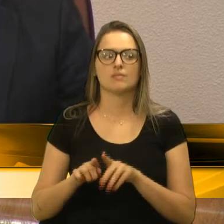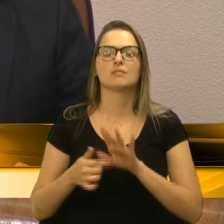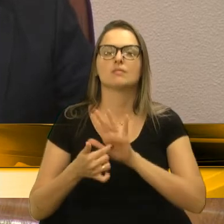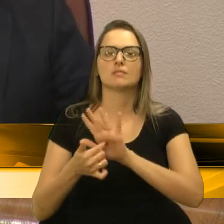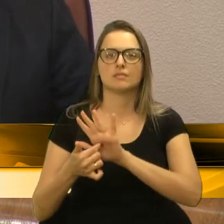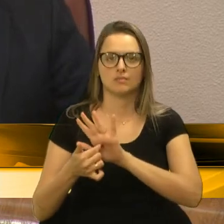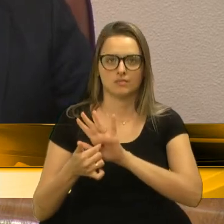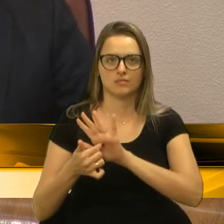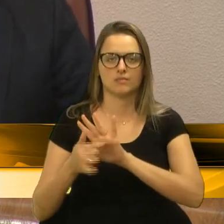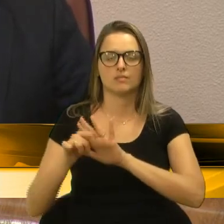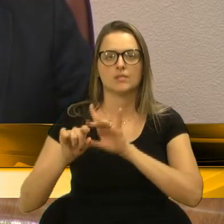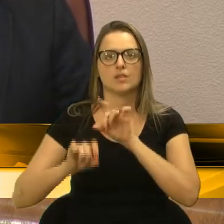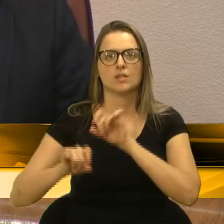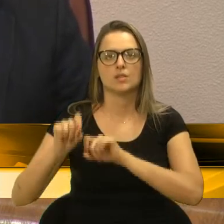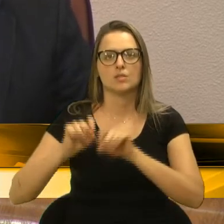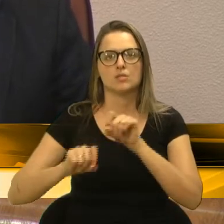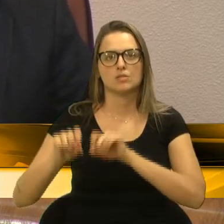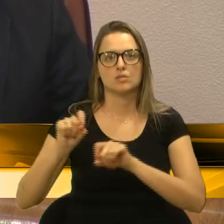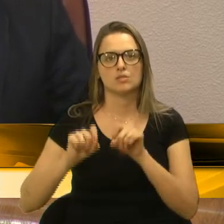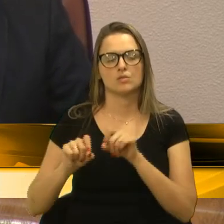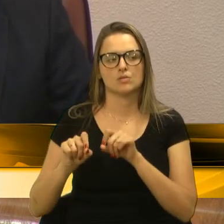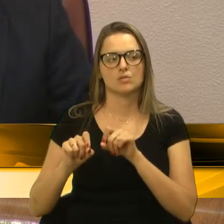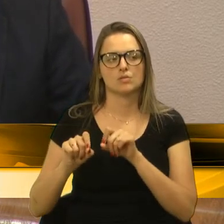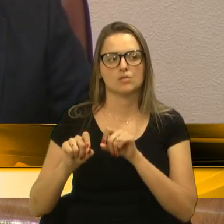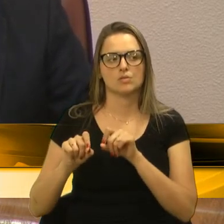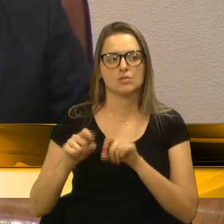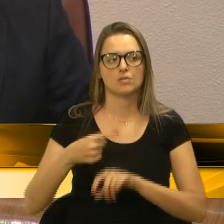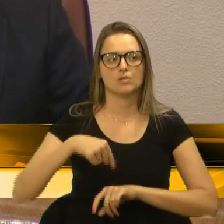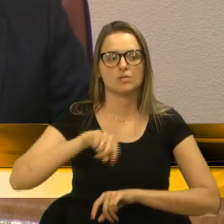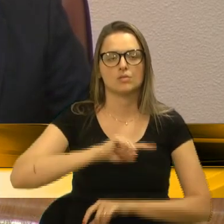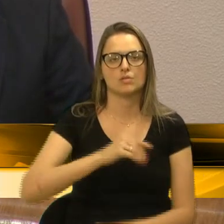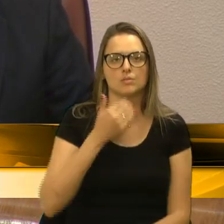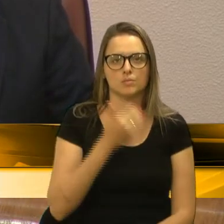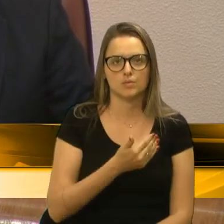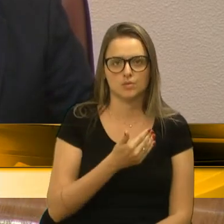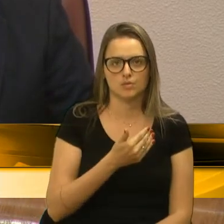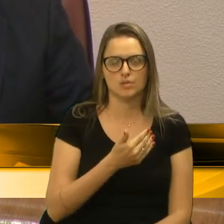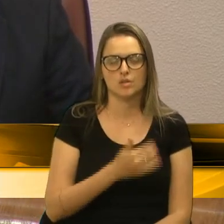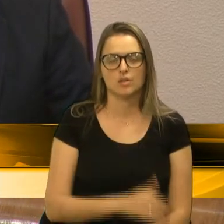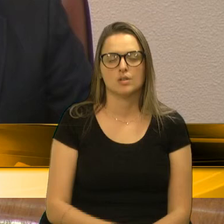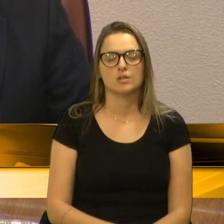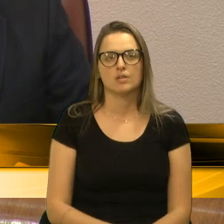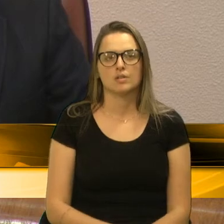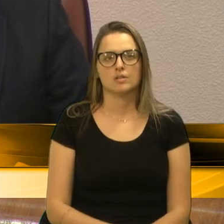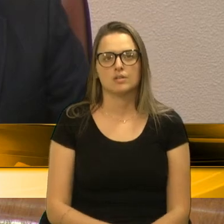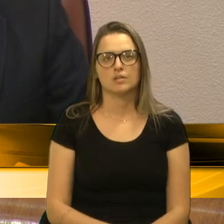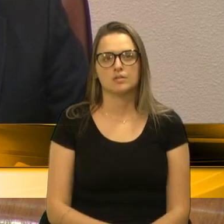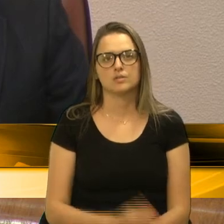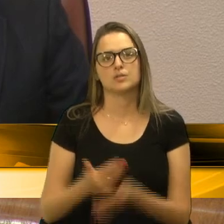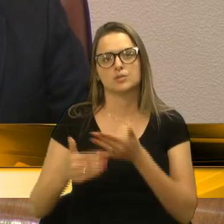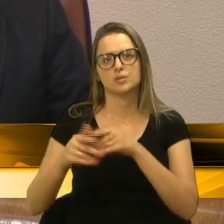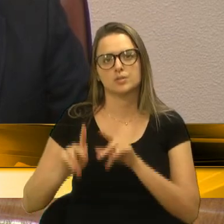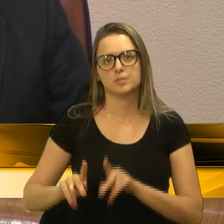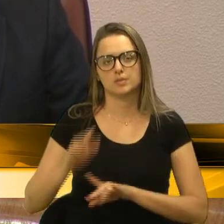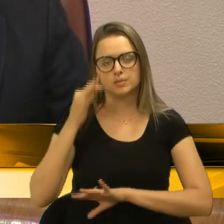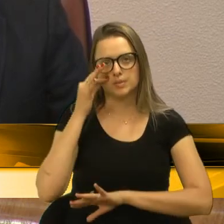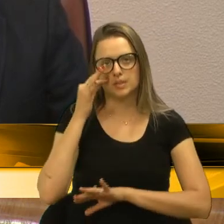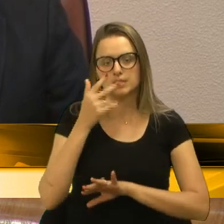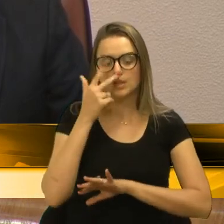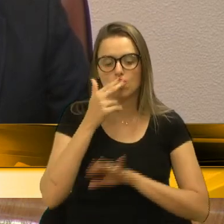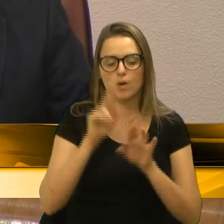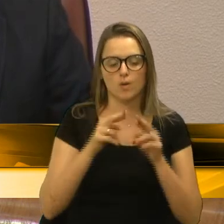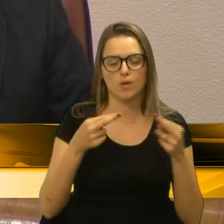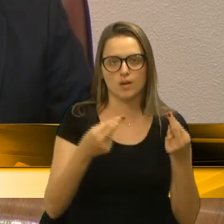Câmara sobre o seu recebimento, decidido o recebimento pelo voto da maioria dos presentes. Da mesma sessão